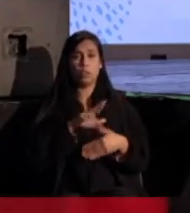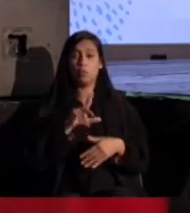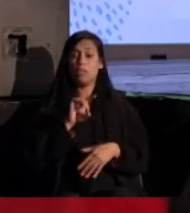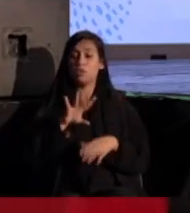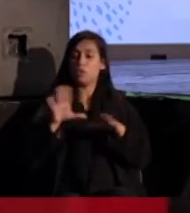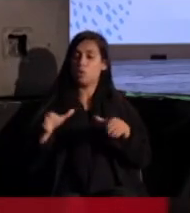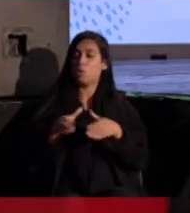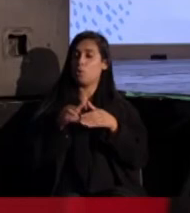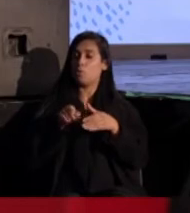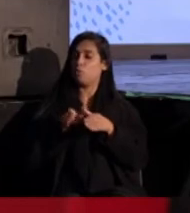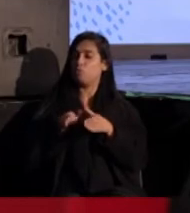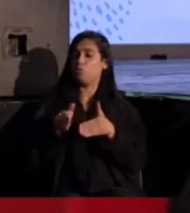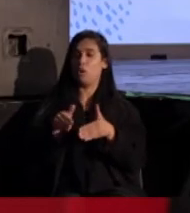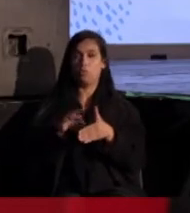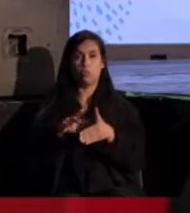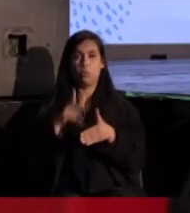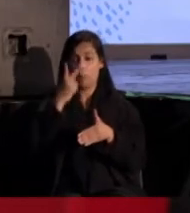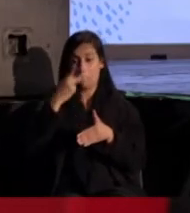outro, né?